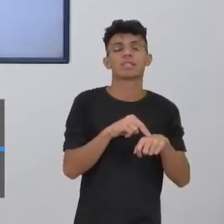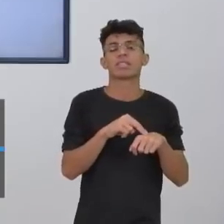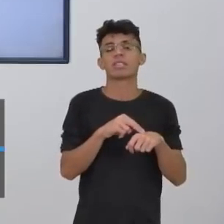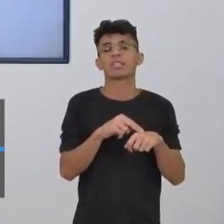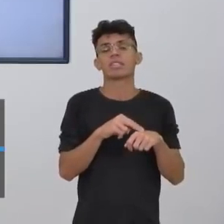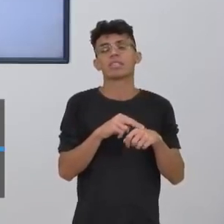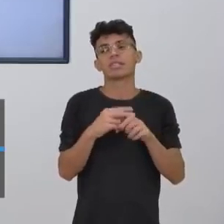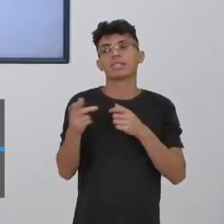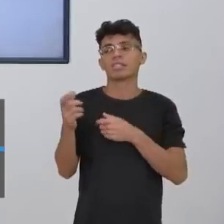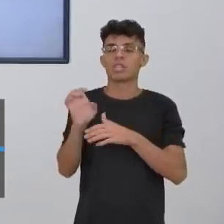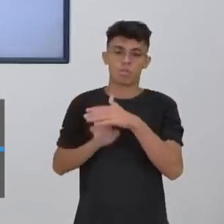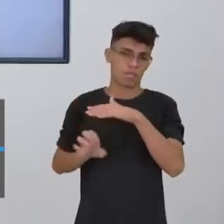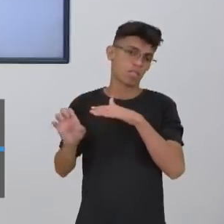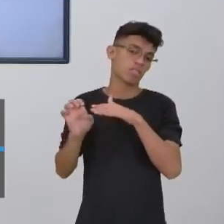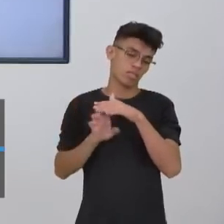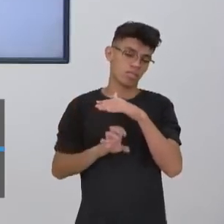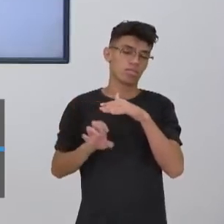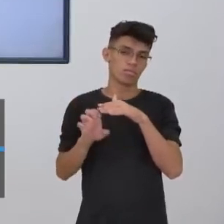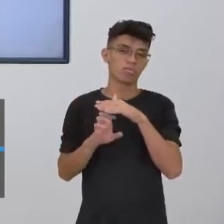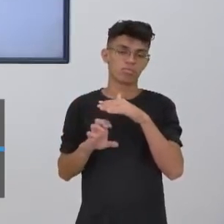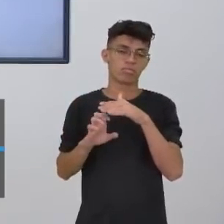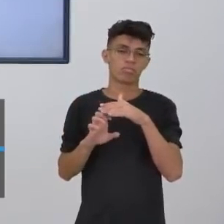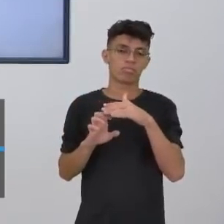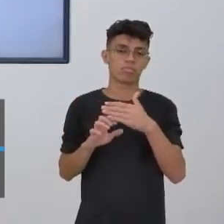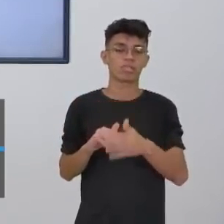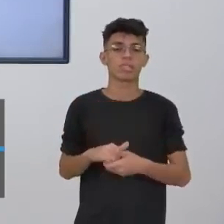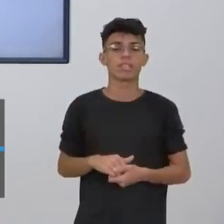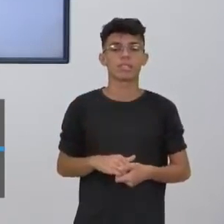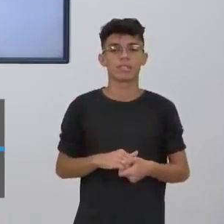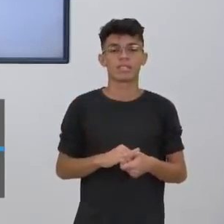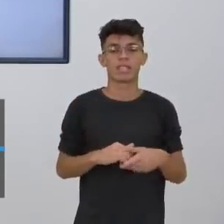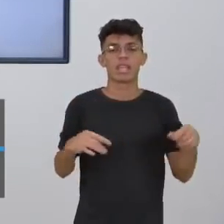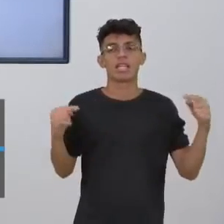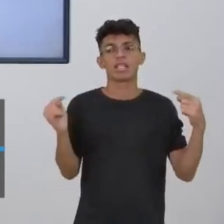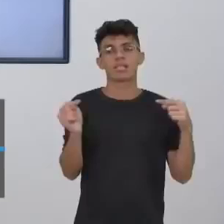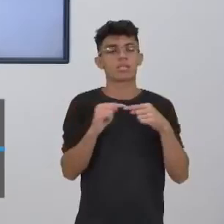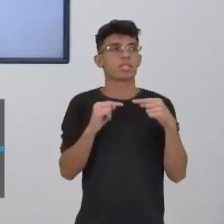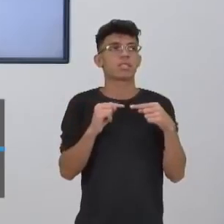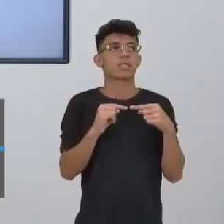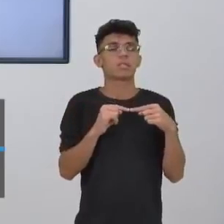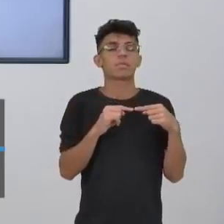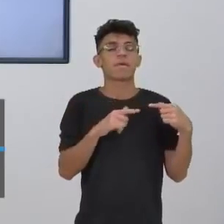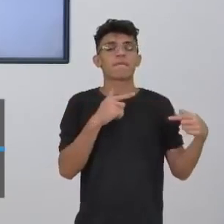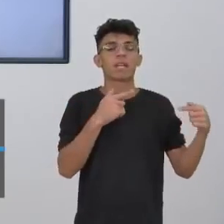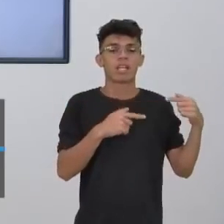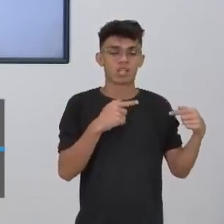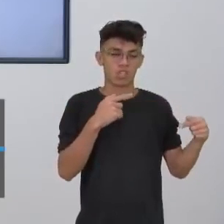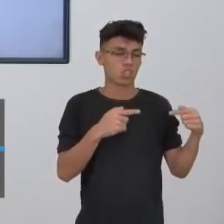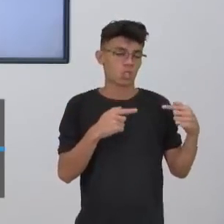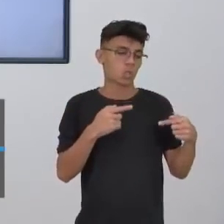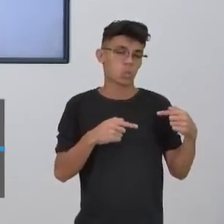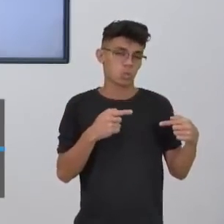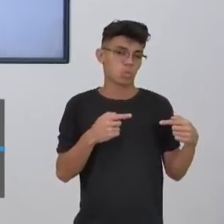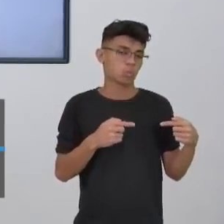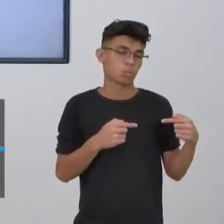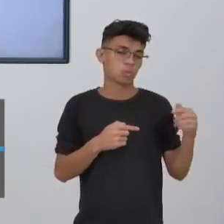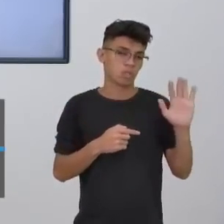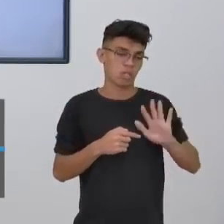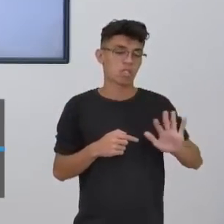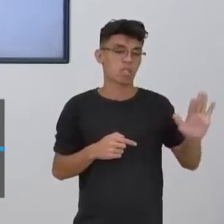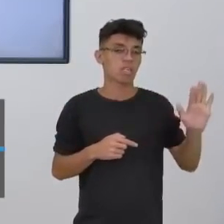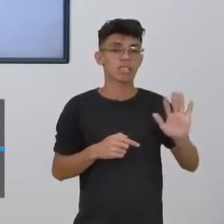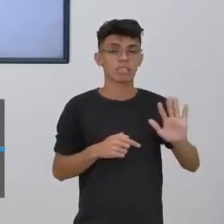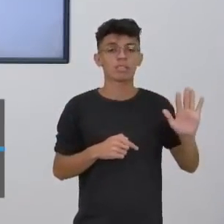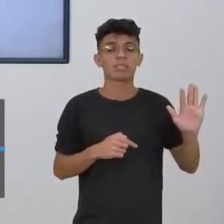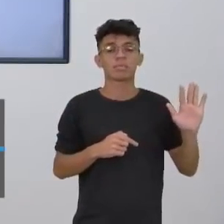de empresas, né, muito assim, aproximados do espectro político à esquerda, né, liderados